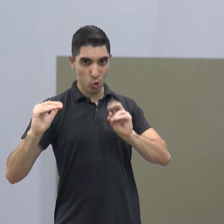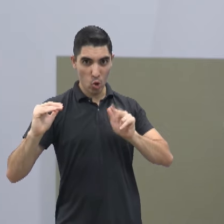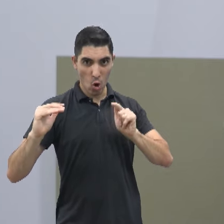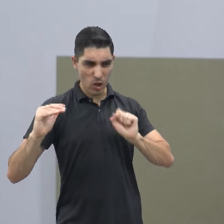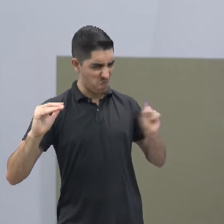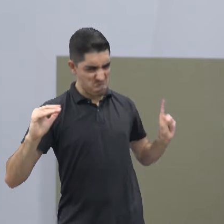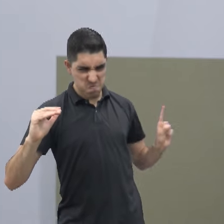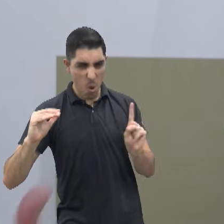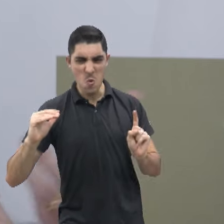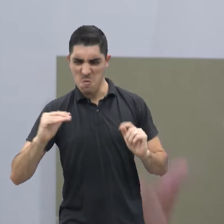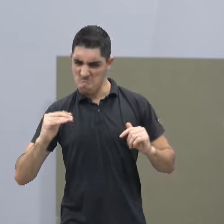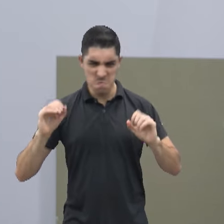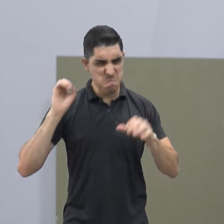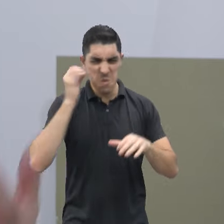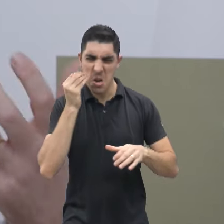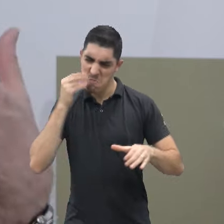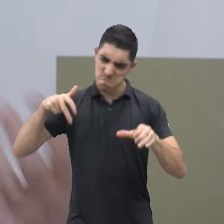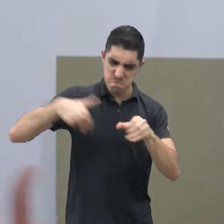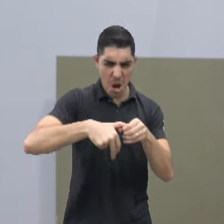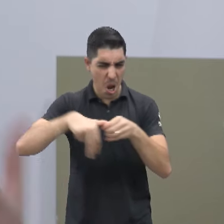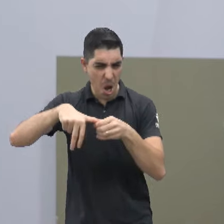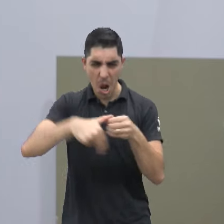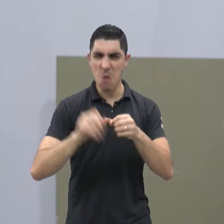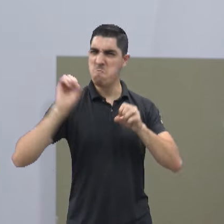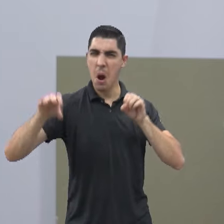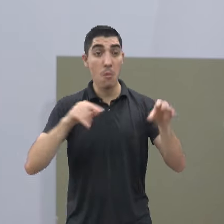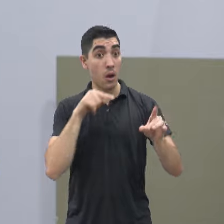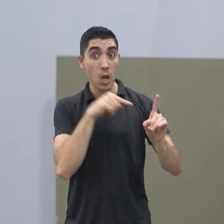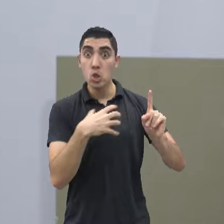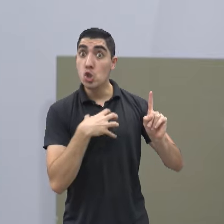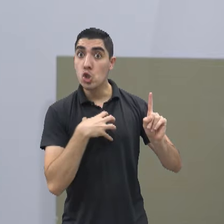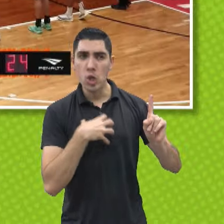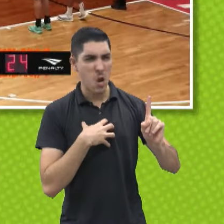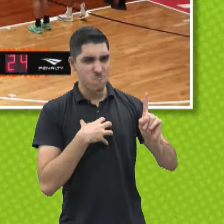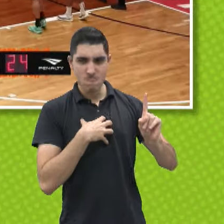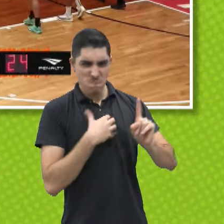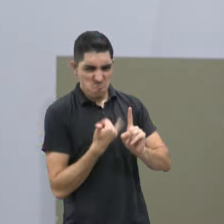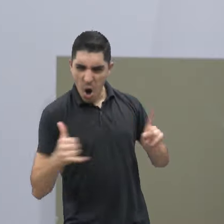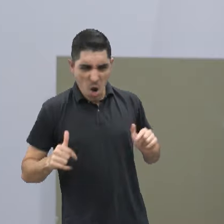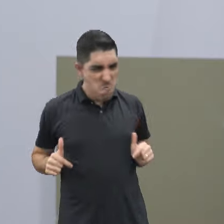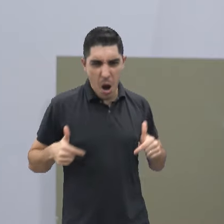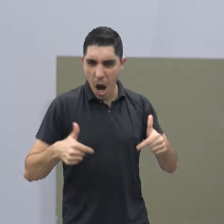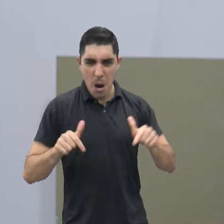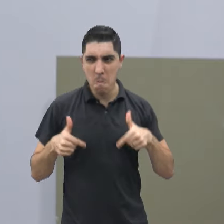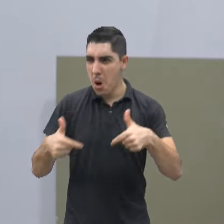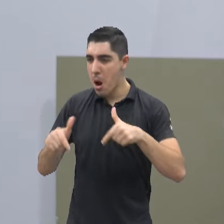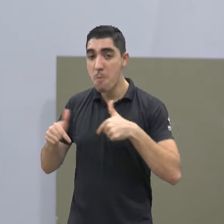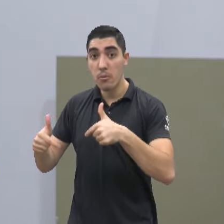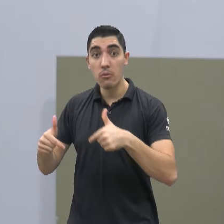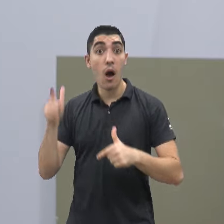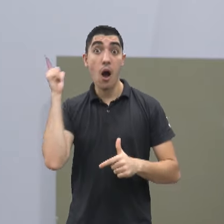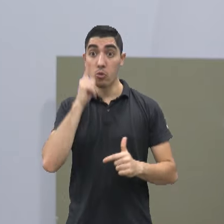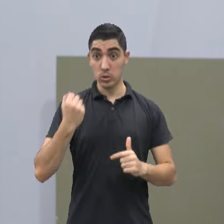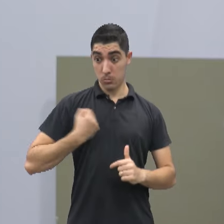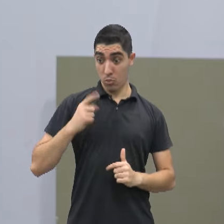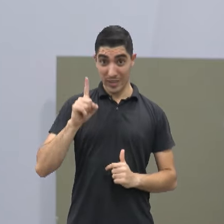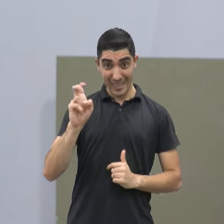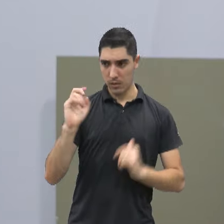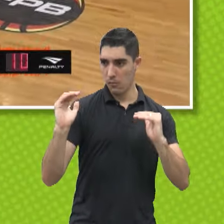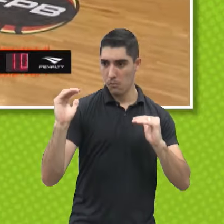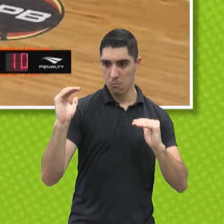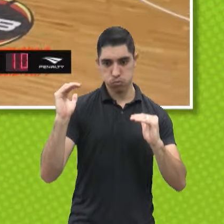do jogo, ele enterrou, ele puxou a torcida para junto da equipe, a torcida meio apagada, porque o time estava jogando mal. É, então ele foi uma peça